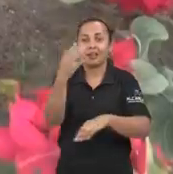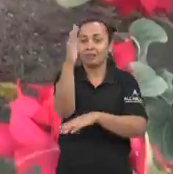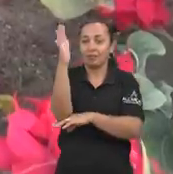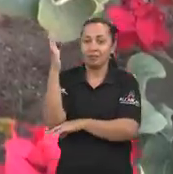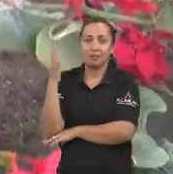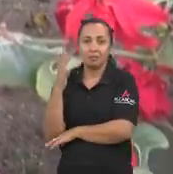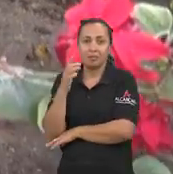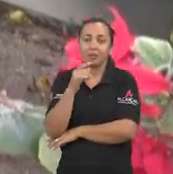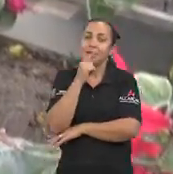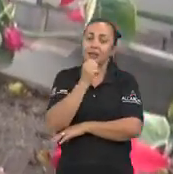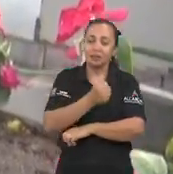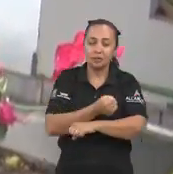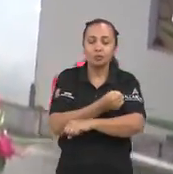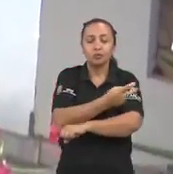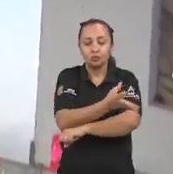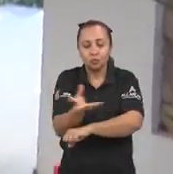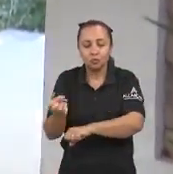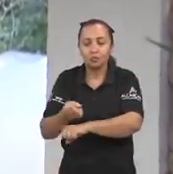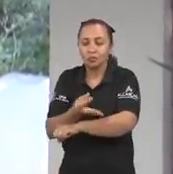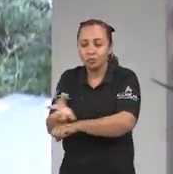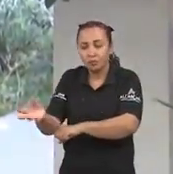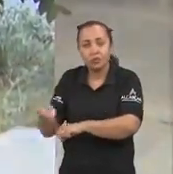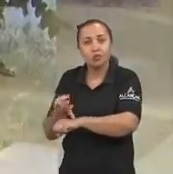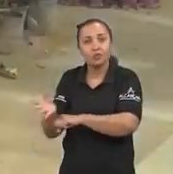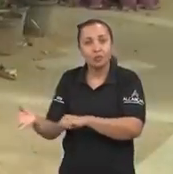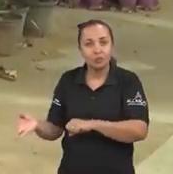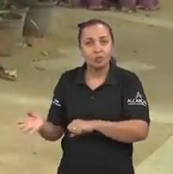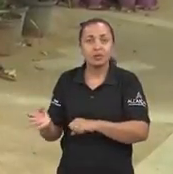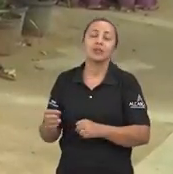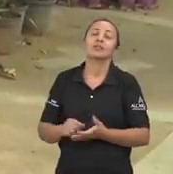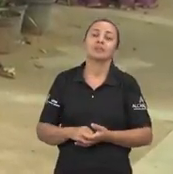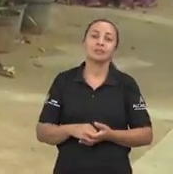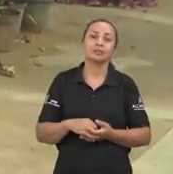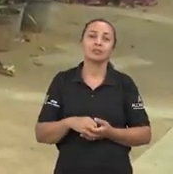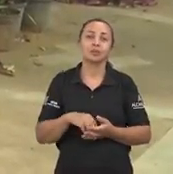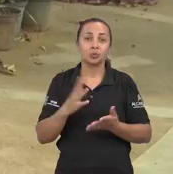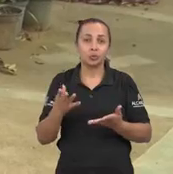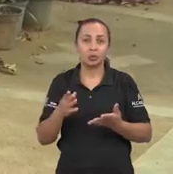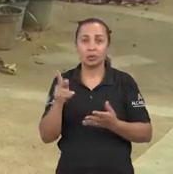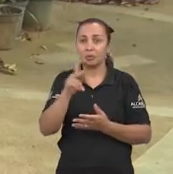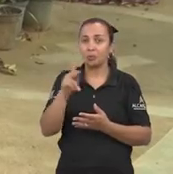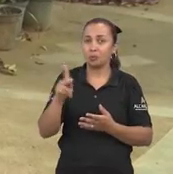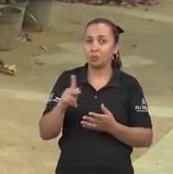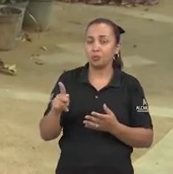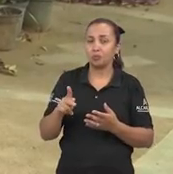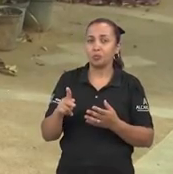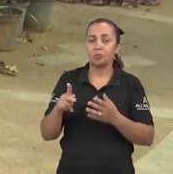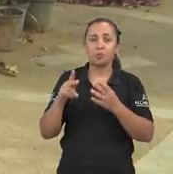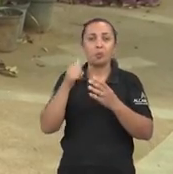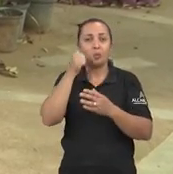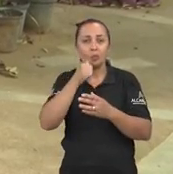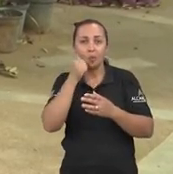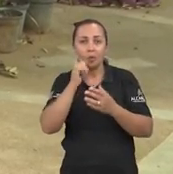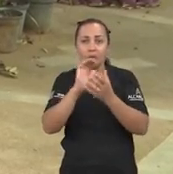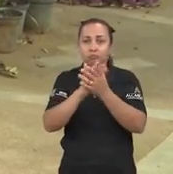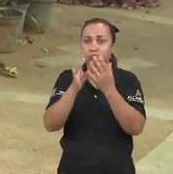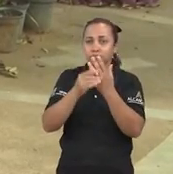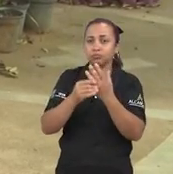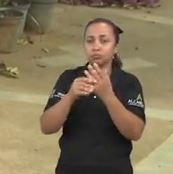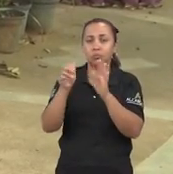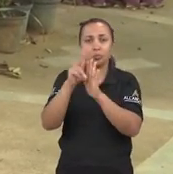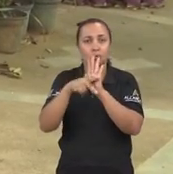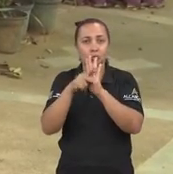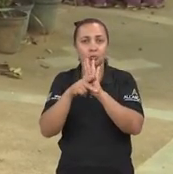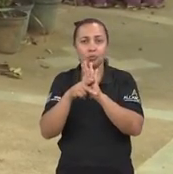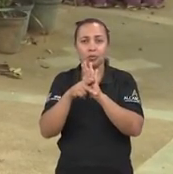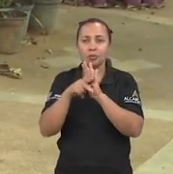furada onde é Henrique essas plantas por infiltração uma esposa não é para quando projetou né ela tem usou como esse critério na